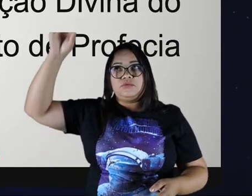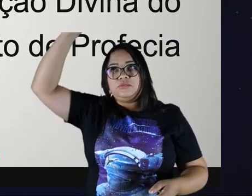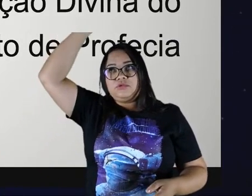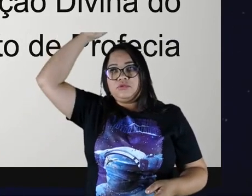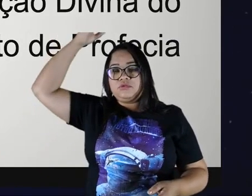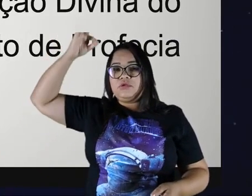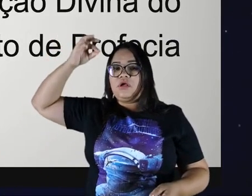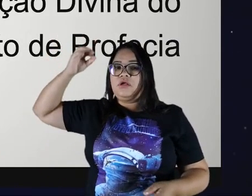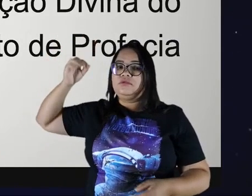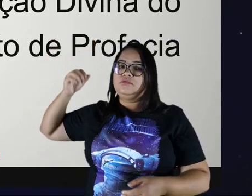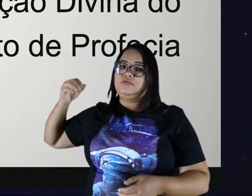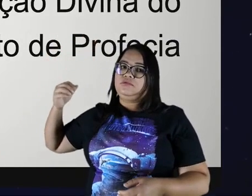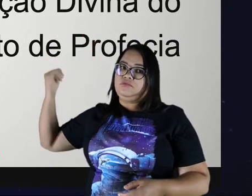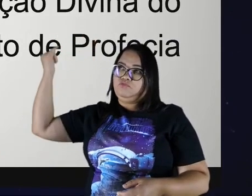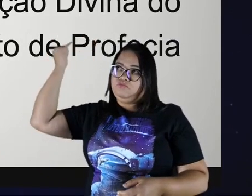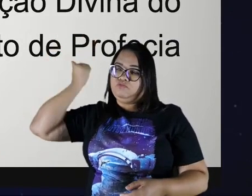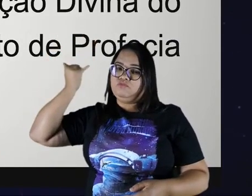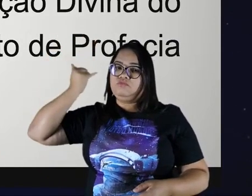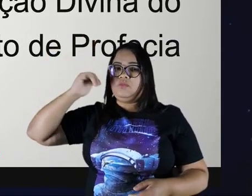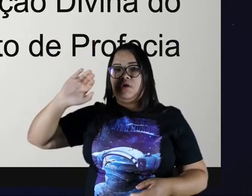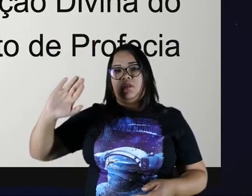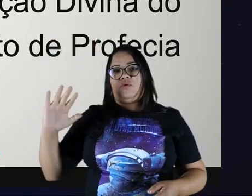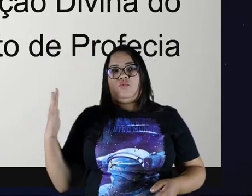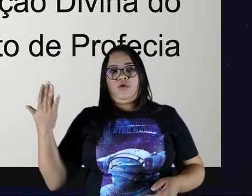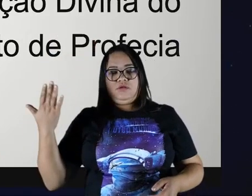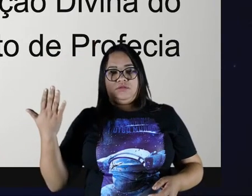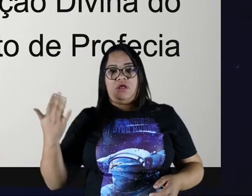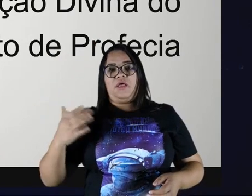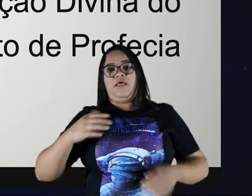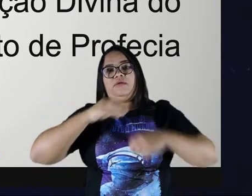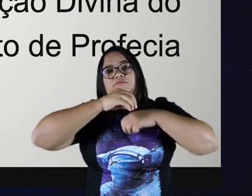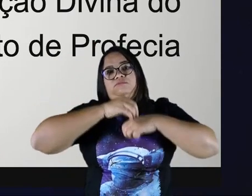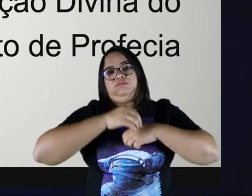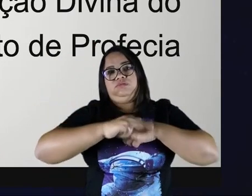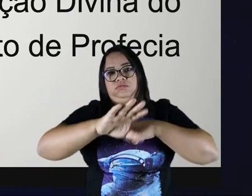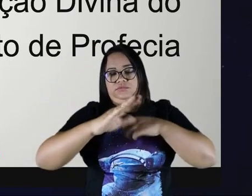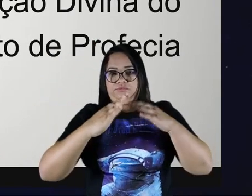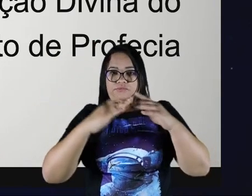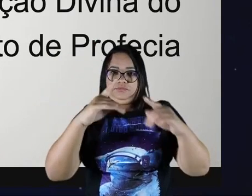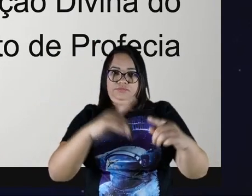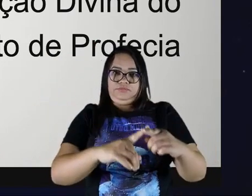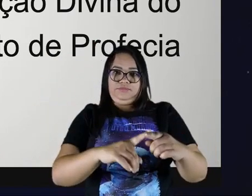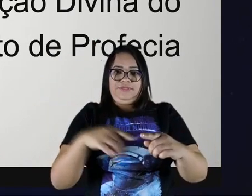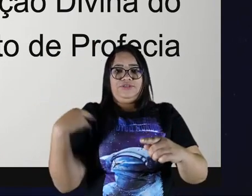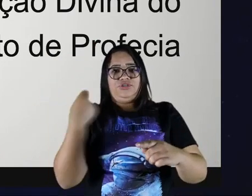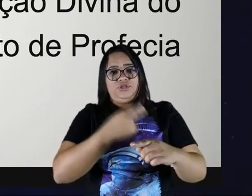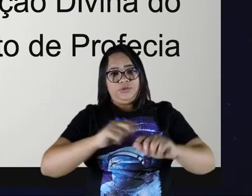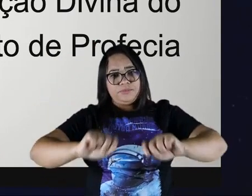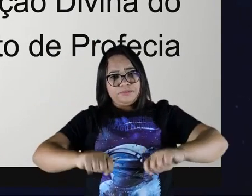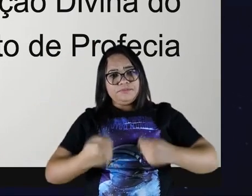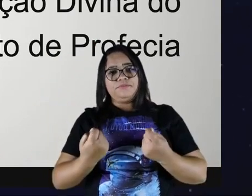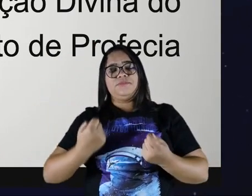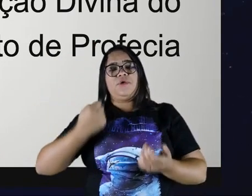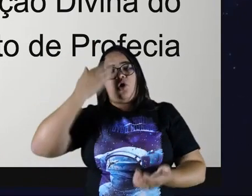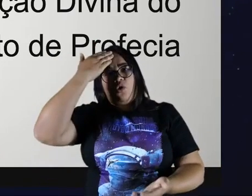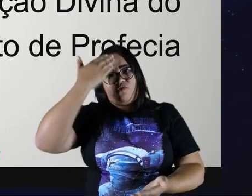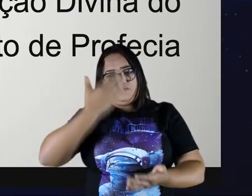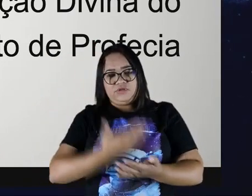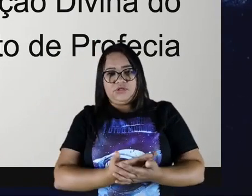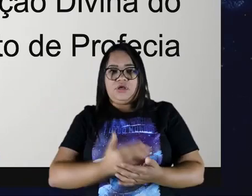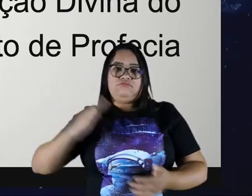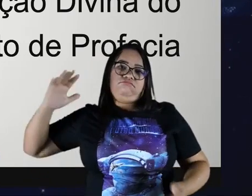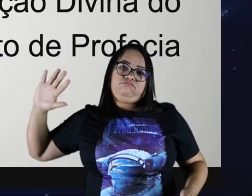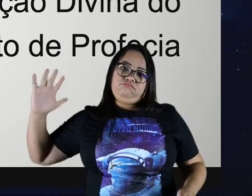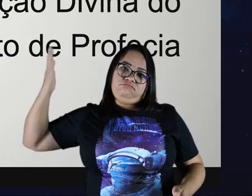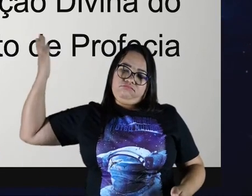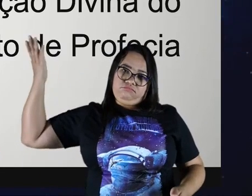revelou a nós a mensagem. Então, em resumo, confirmar nossa aceitação da inspiração divina do Espírito